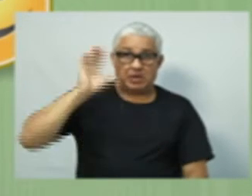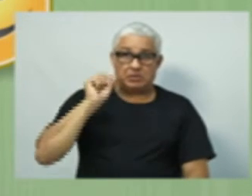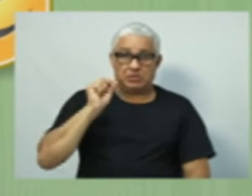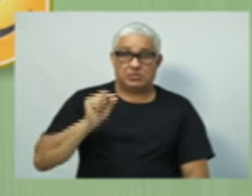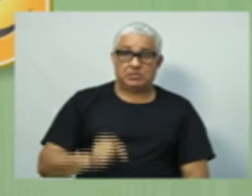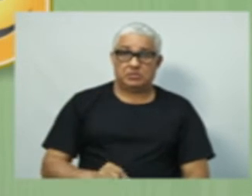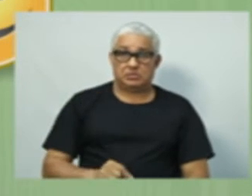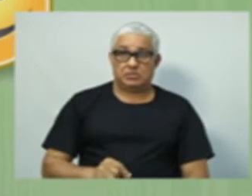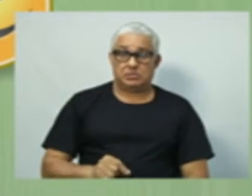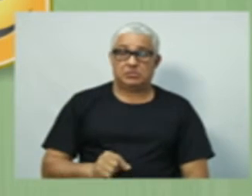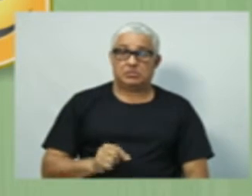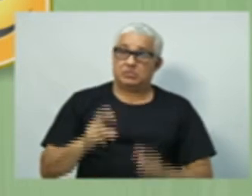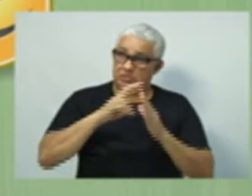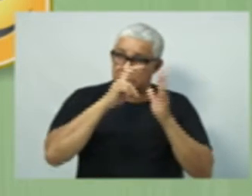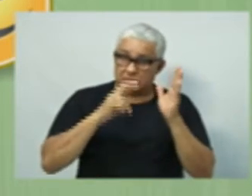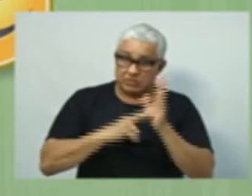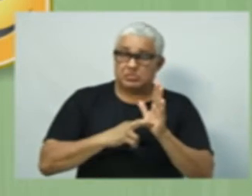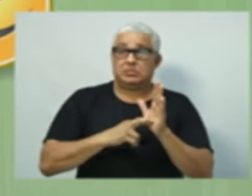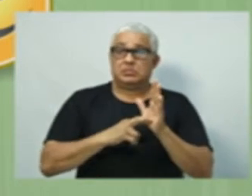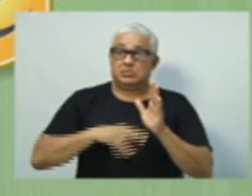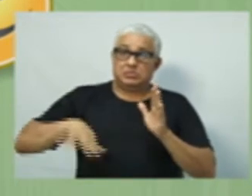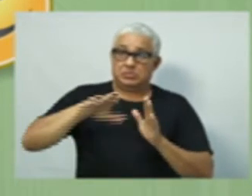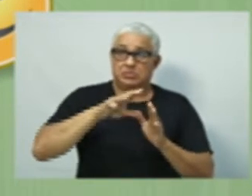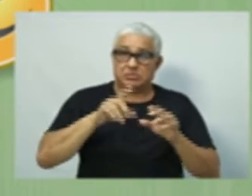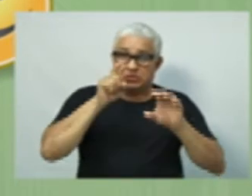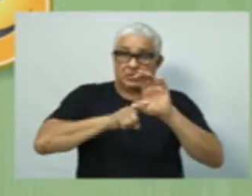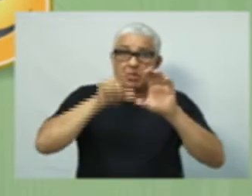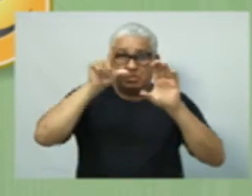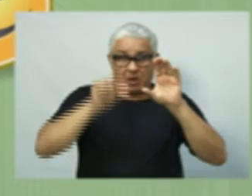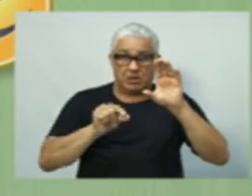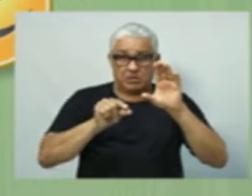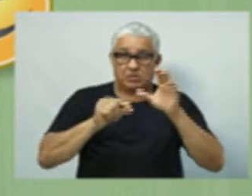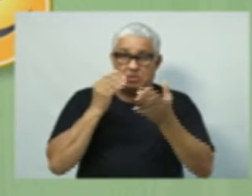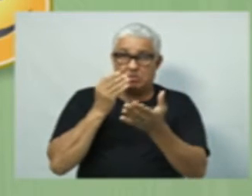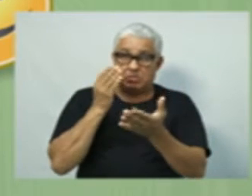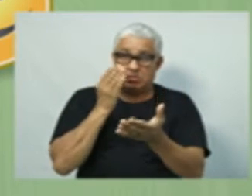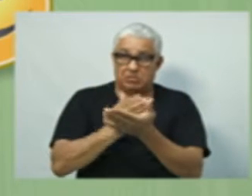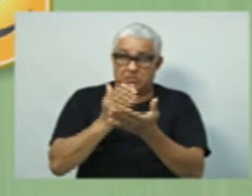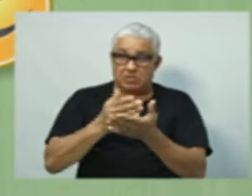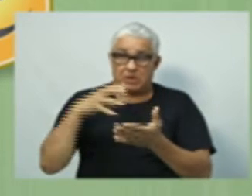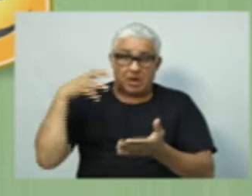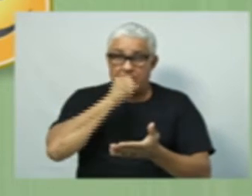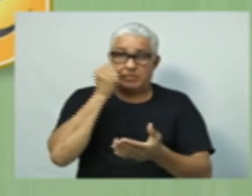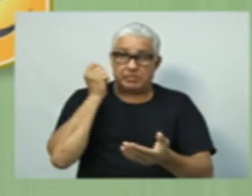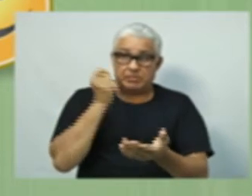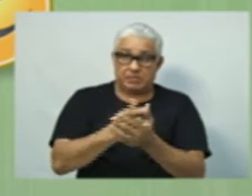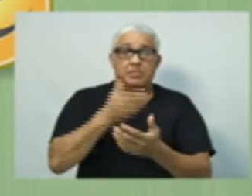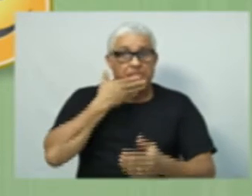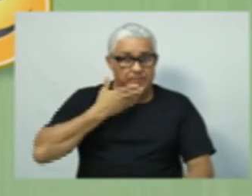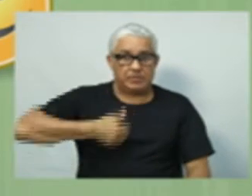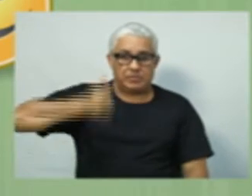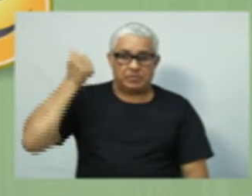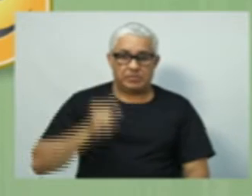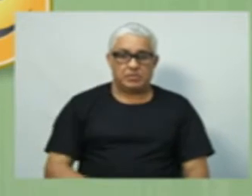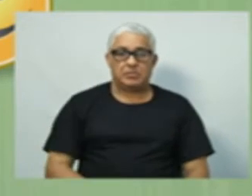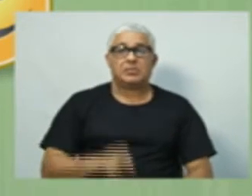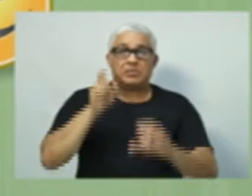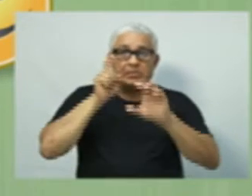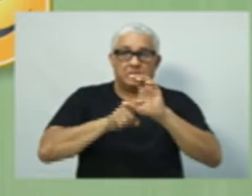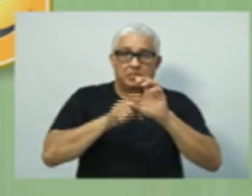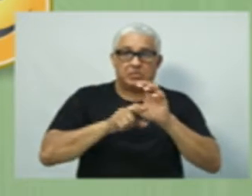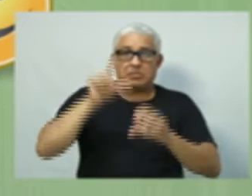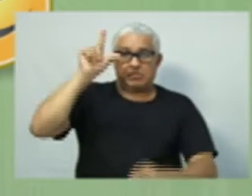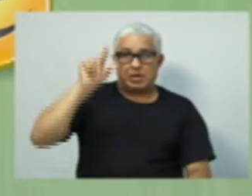quanto menos dívida a curto prazo melhor então envidamento vai ser assim quanto menor